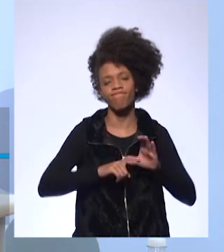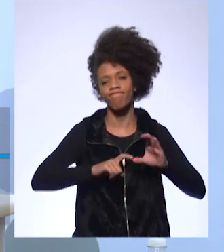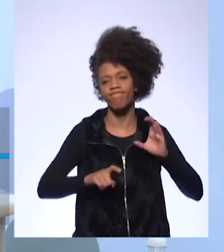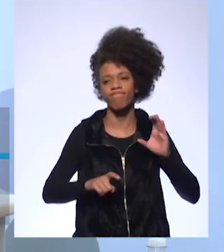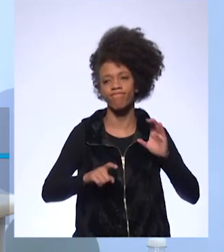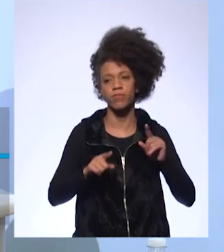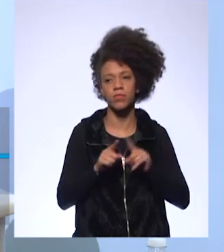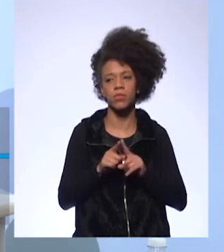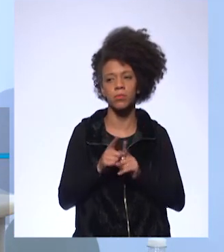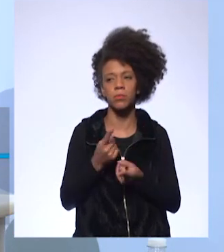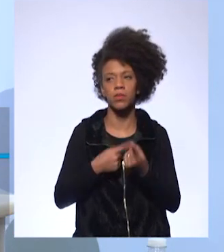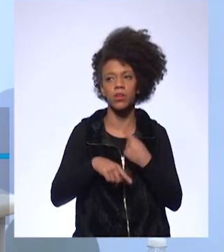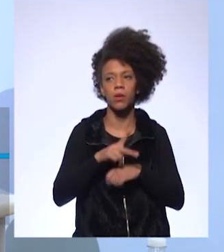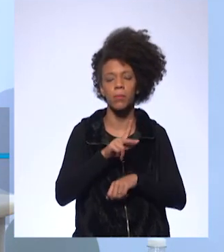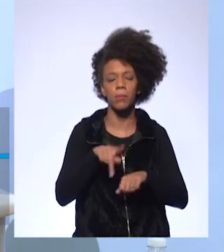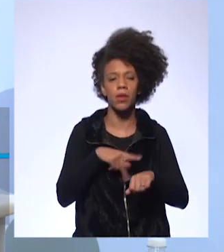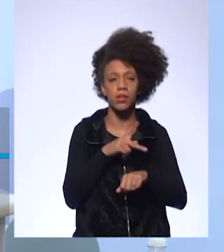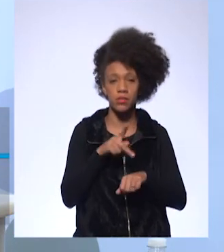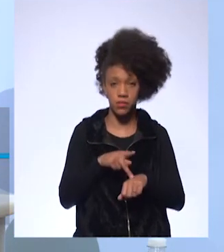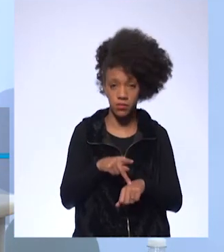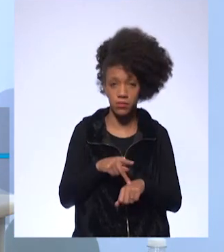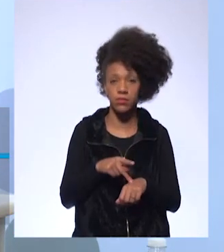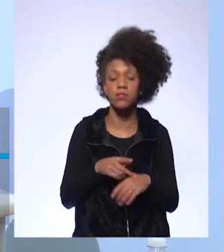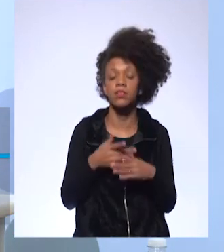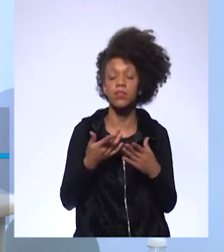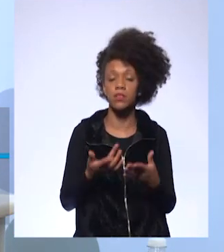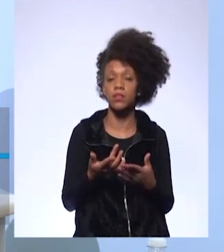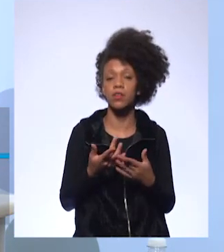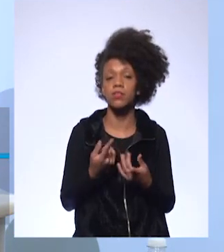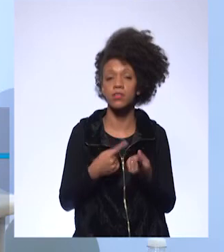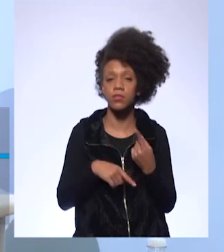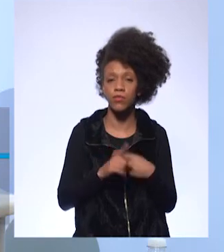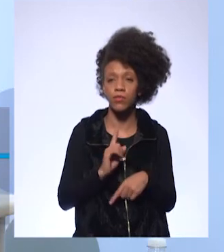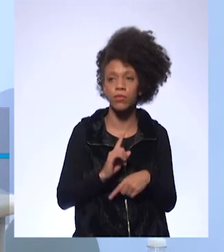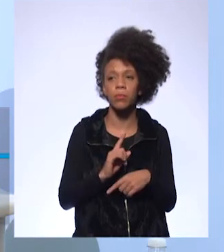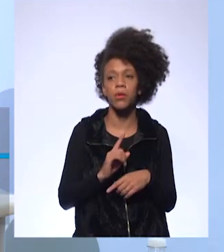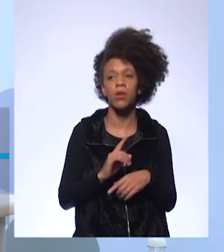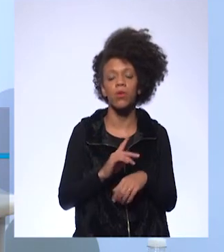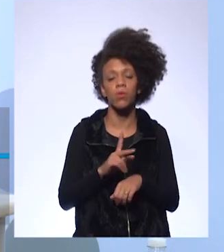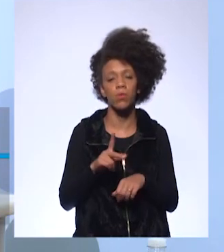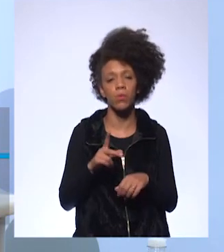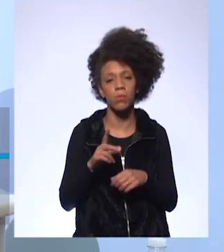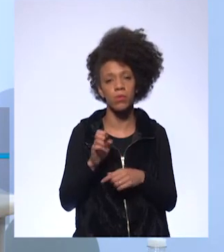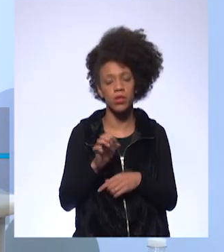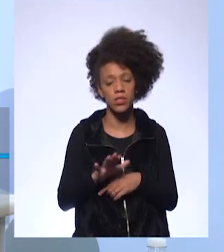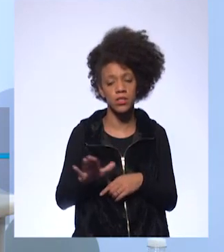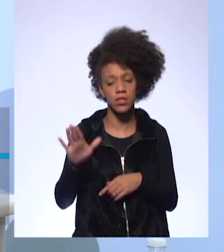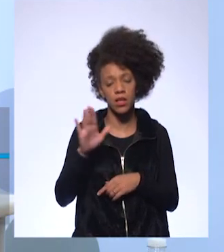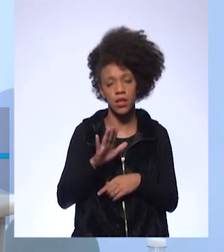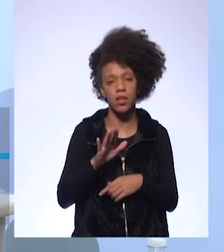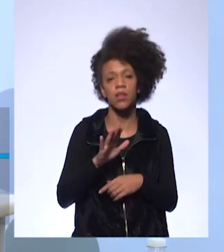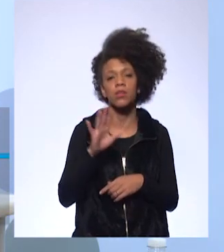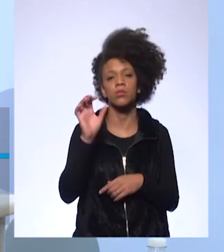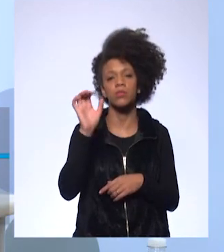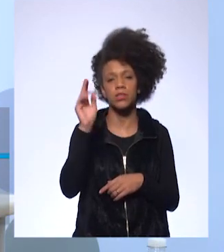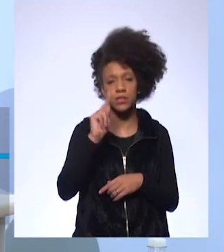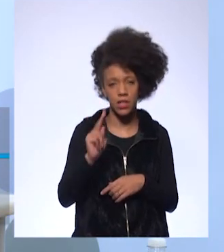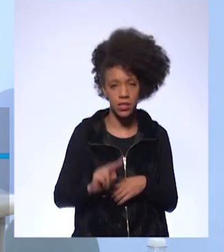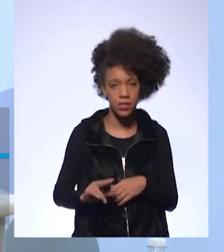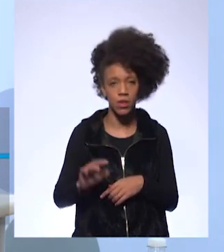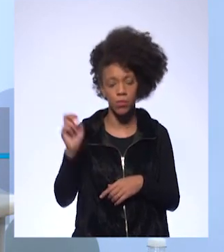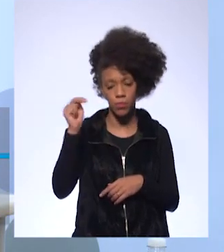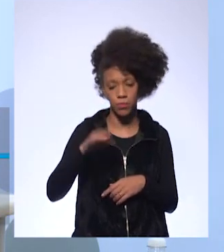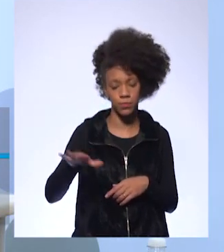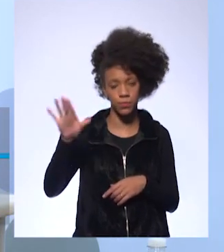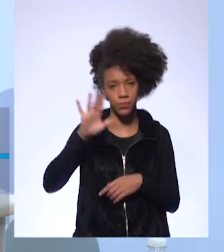tornaram países independentes, e aí eles têm que se formar como um Estado-nação, né? Formar a sua economia, formar a sua